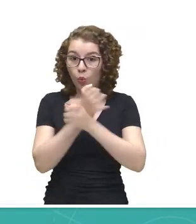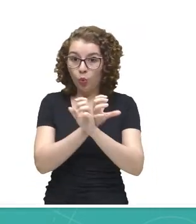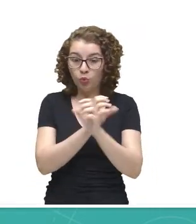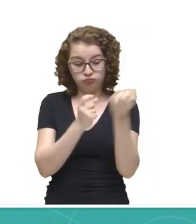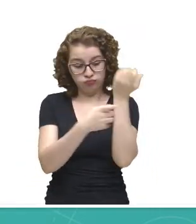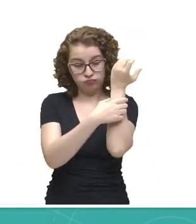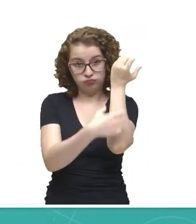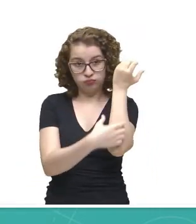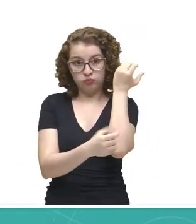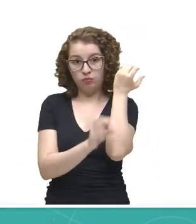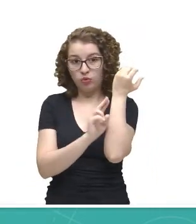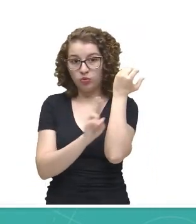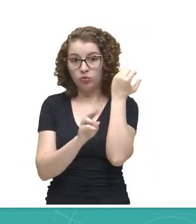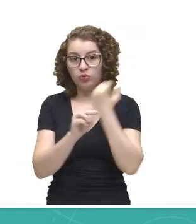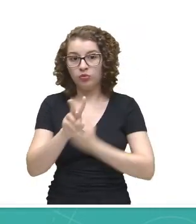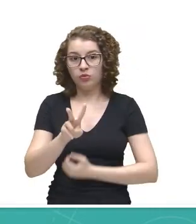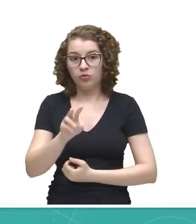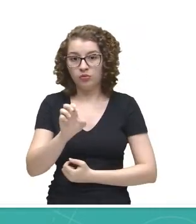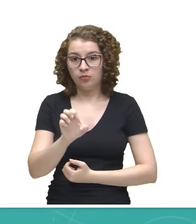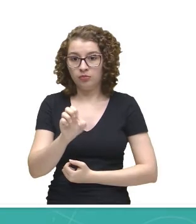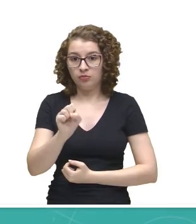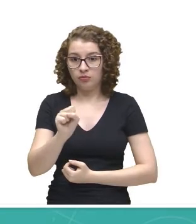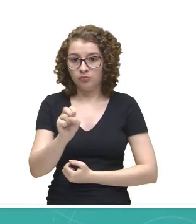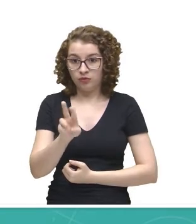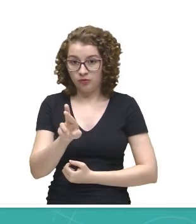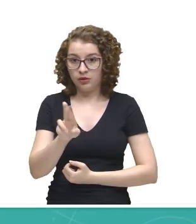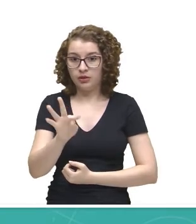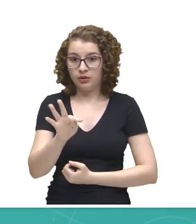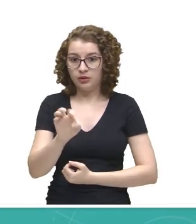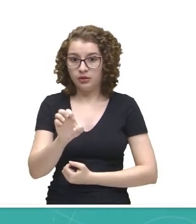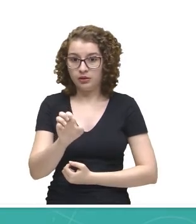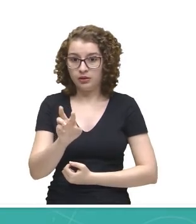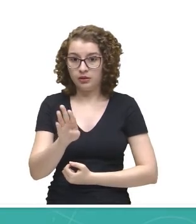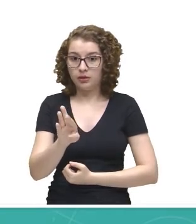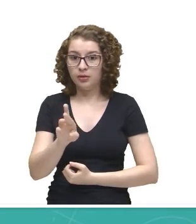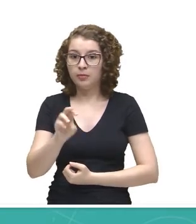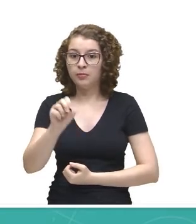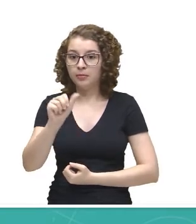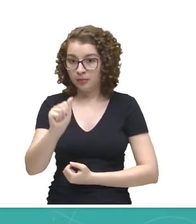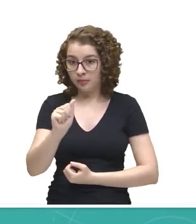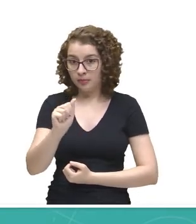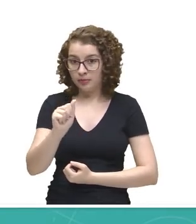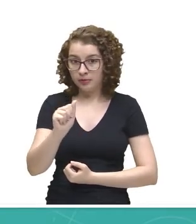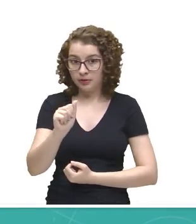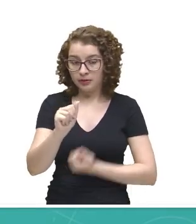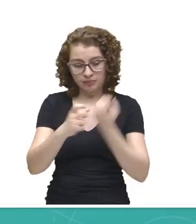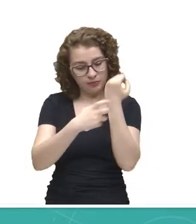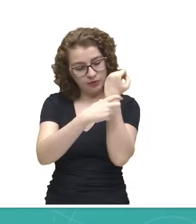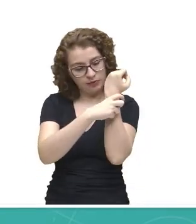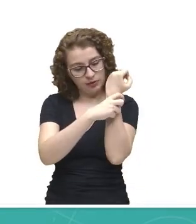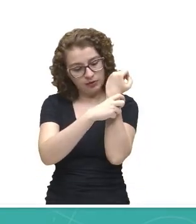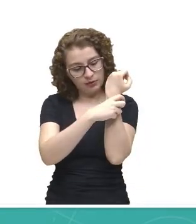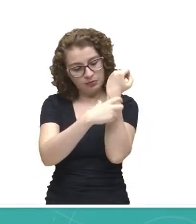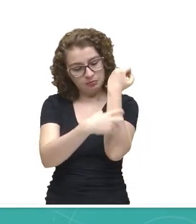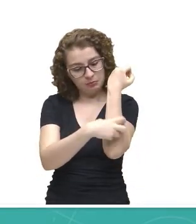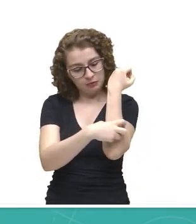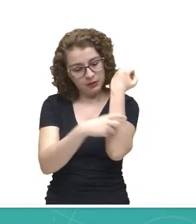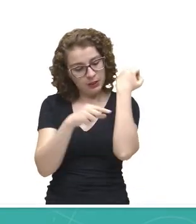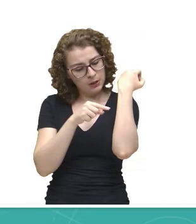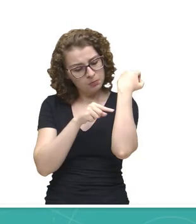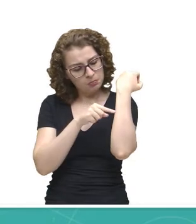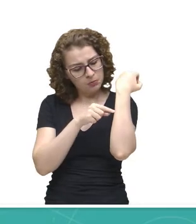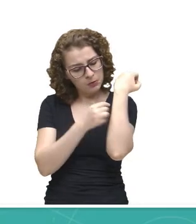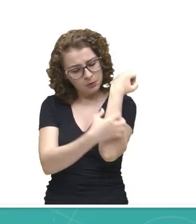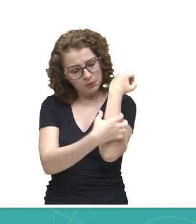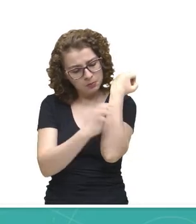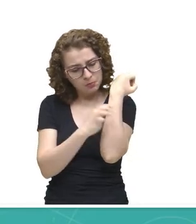uma vértebra e outra, o que a gente tem? O tecido cartilaginoso. Tá? Esse tecido cartilaginoso, ele